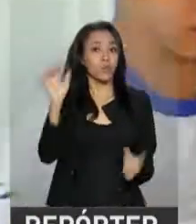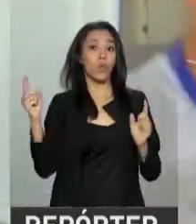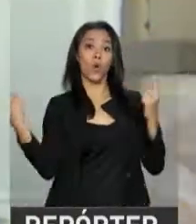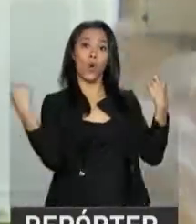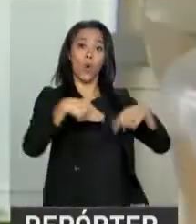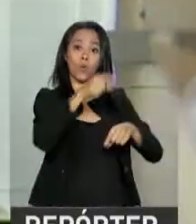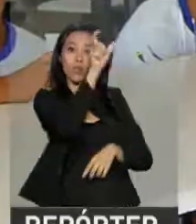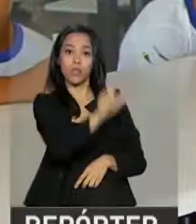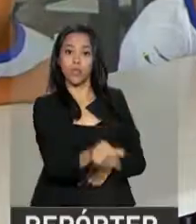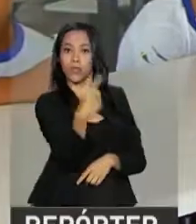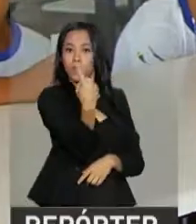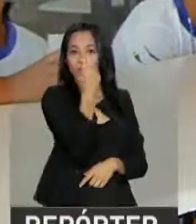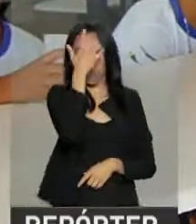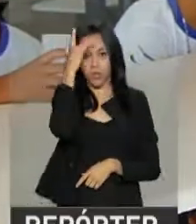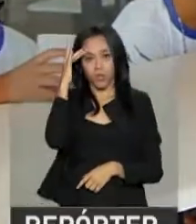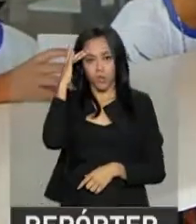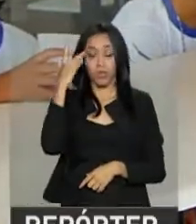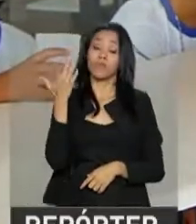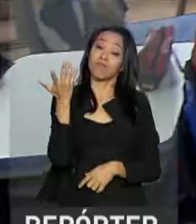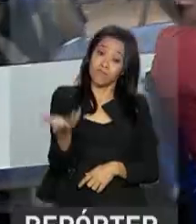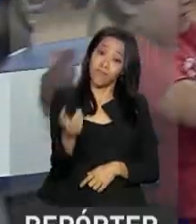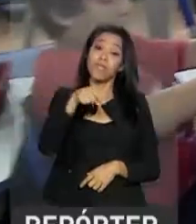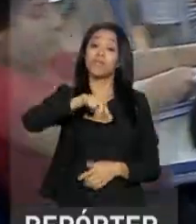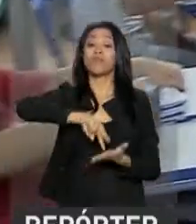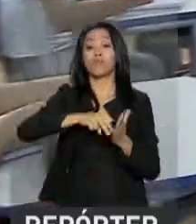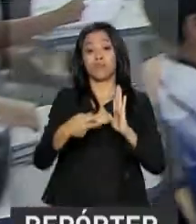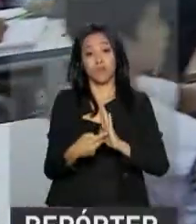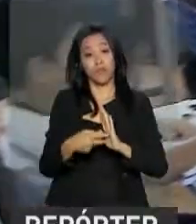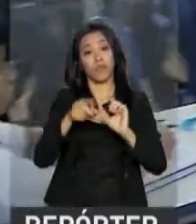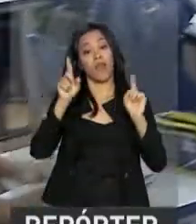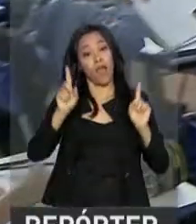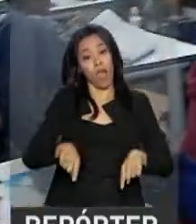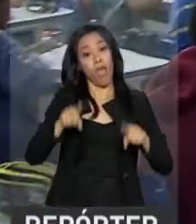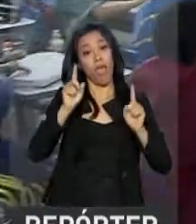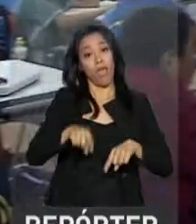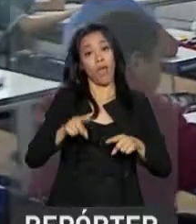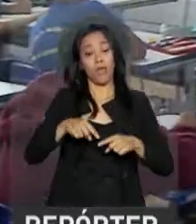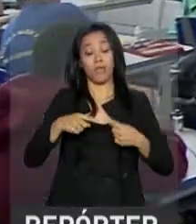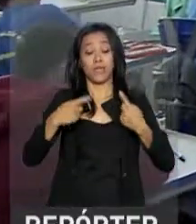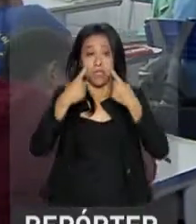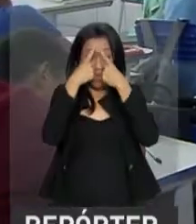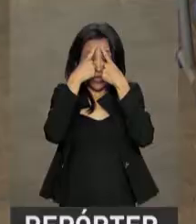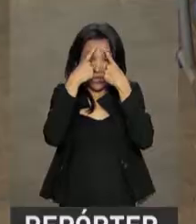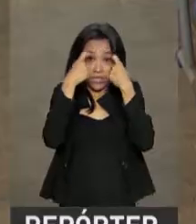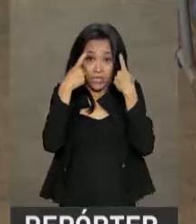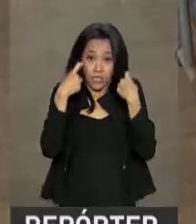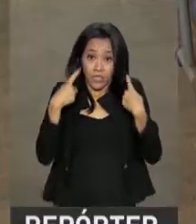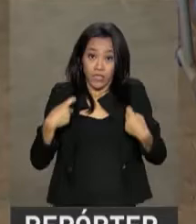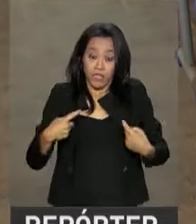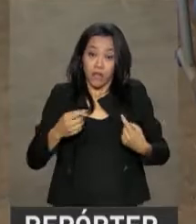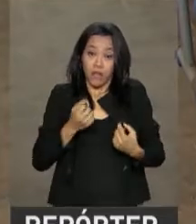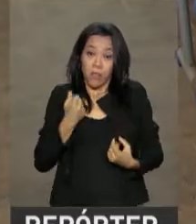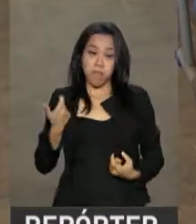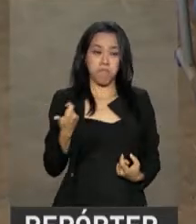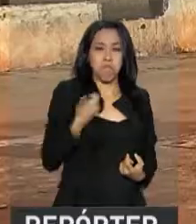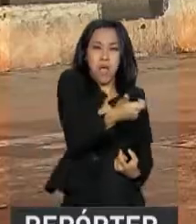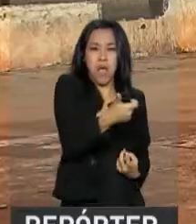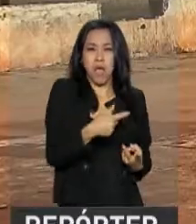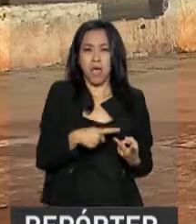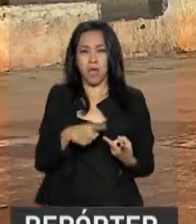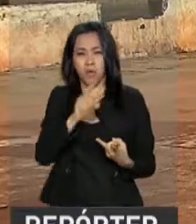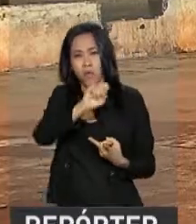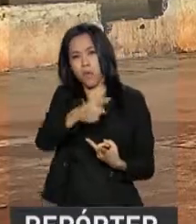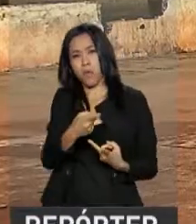determinada vítima em outros termos significa todo tipo de tortura física ou verbal que atormenta